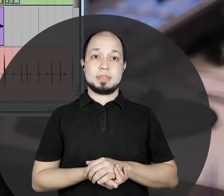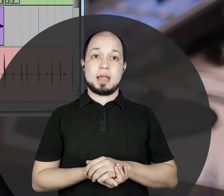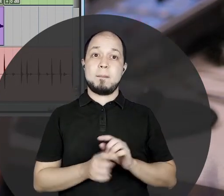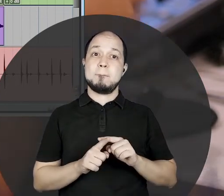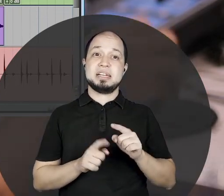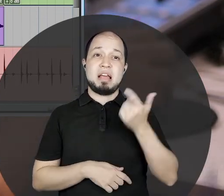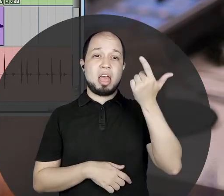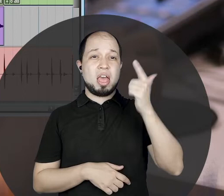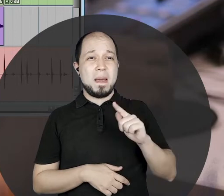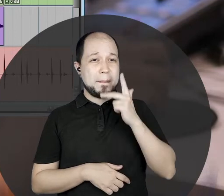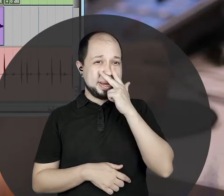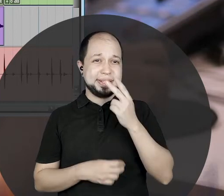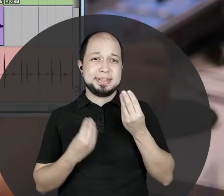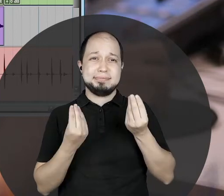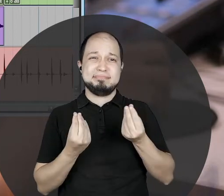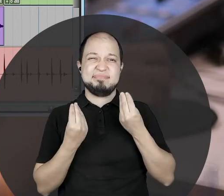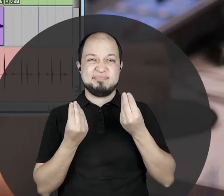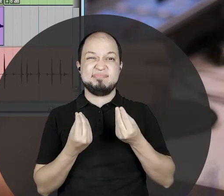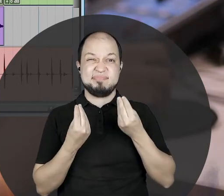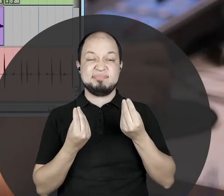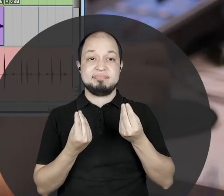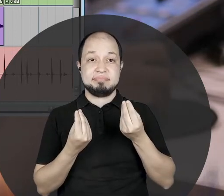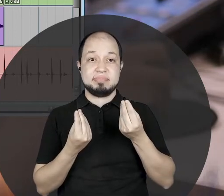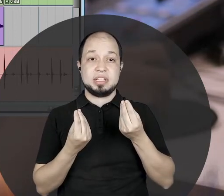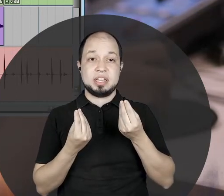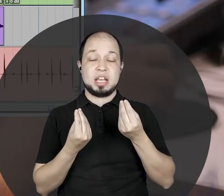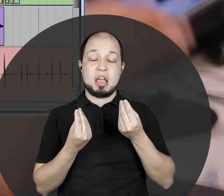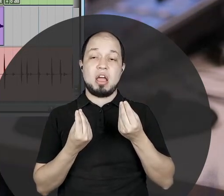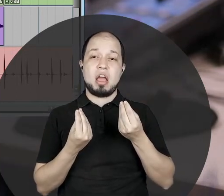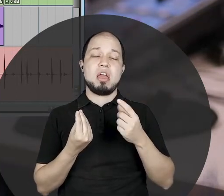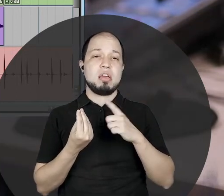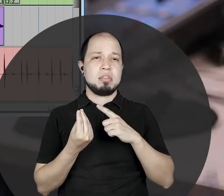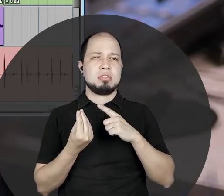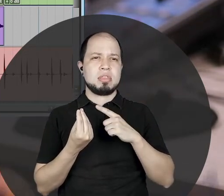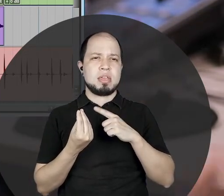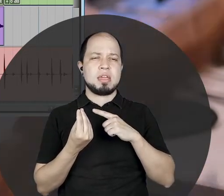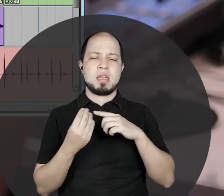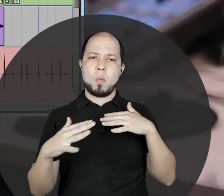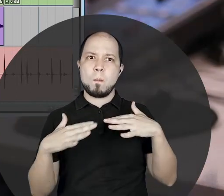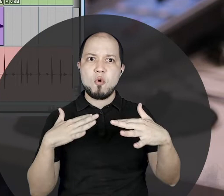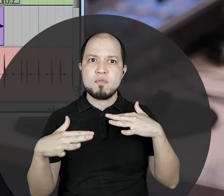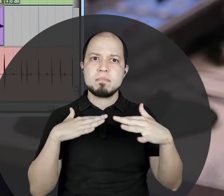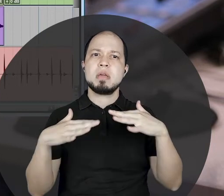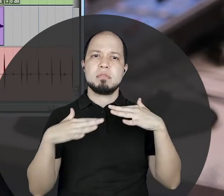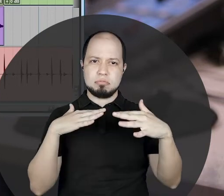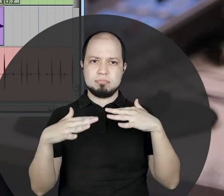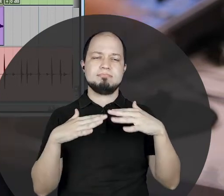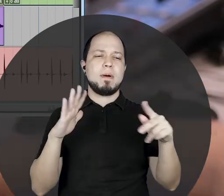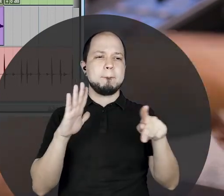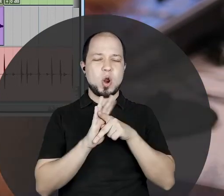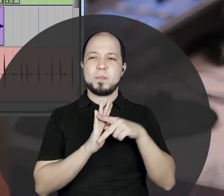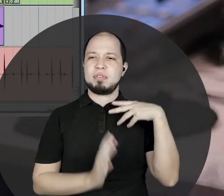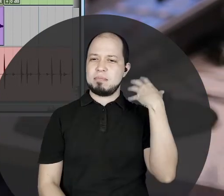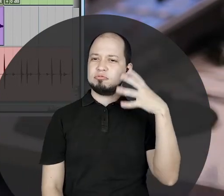Só que a repetição já começa a ficar maçante, né? Um pouco batida, né? Então eu coloco isso aqui que ele vai dando essa movimentada, ele dá um movimento